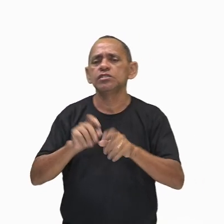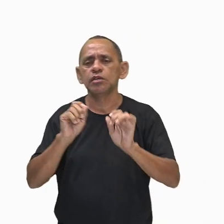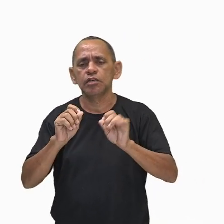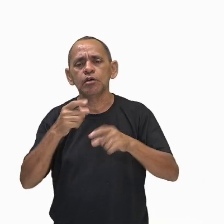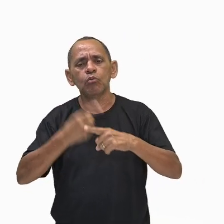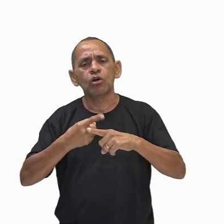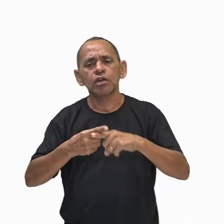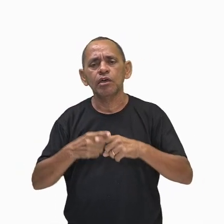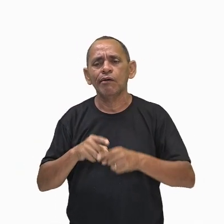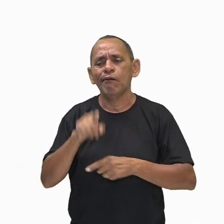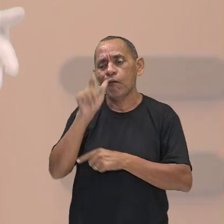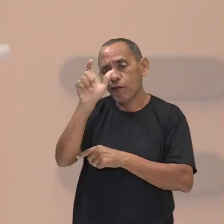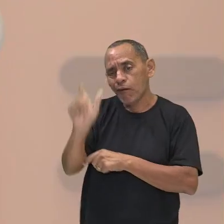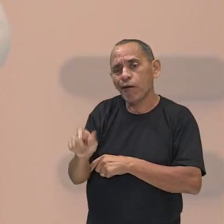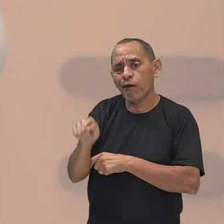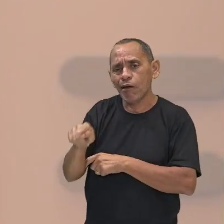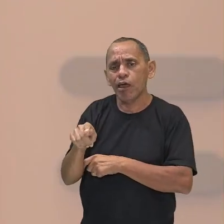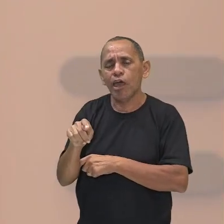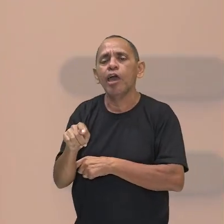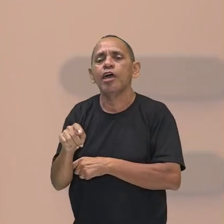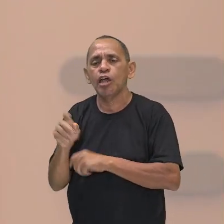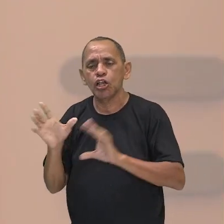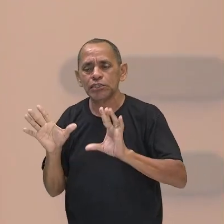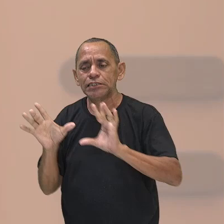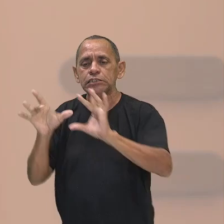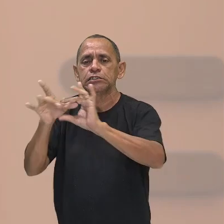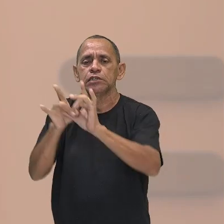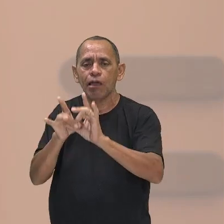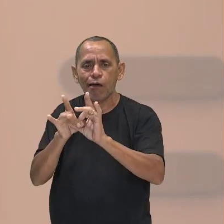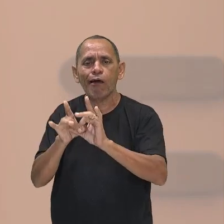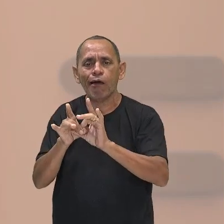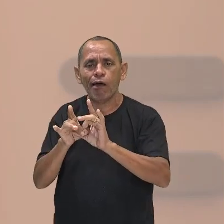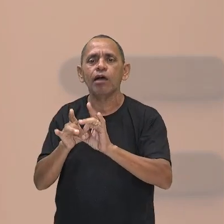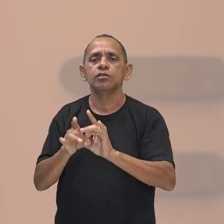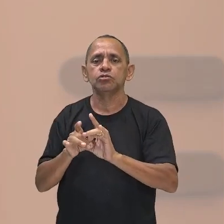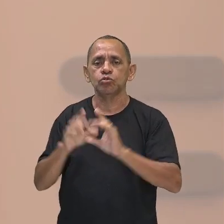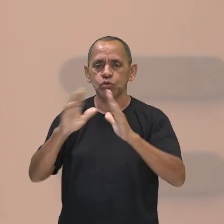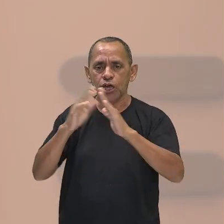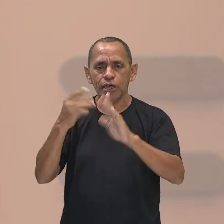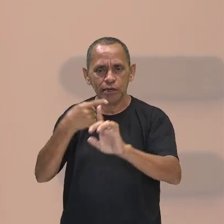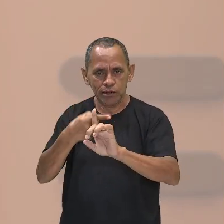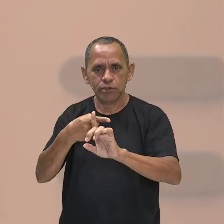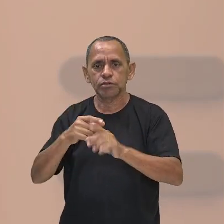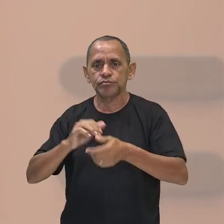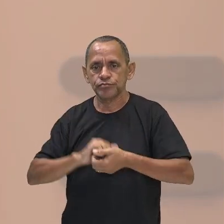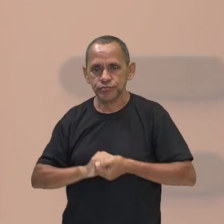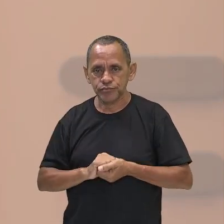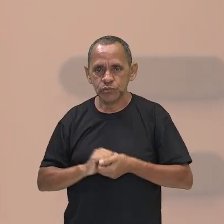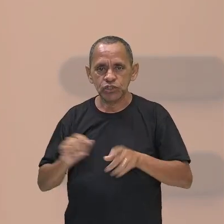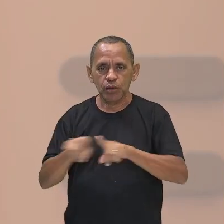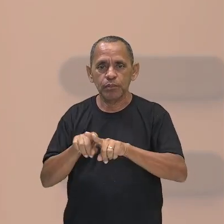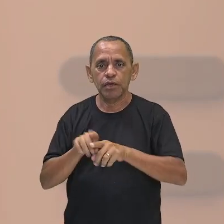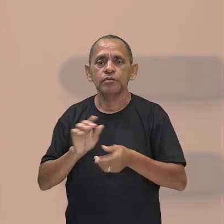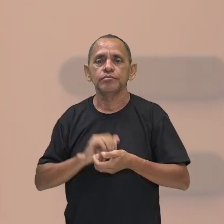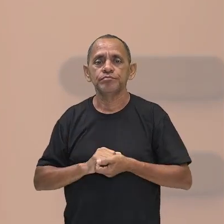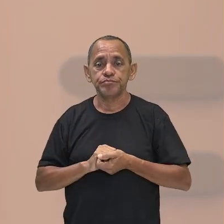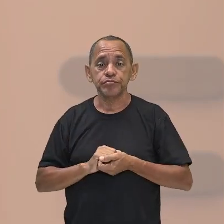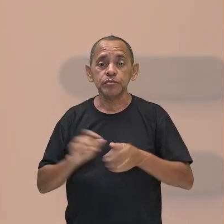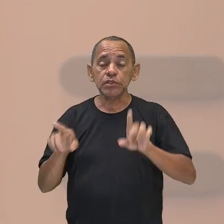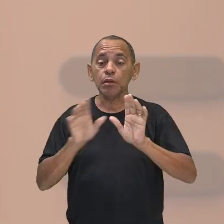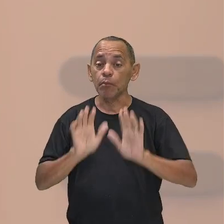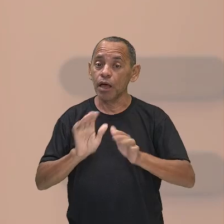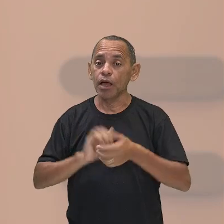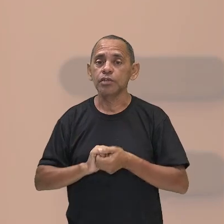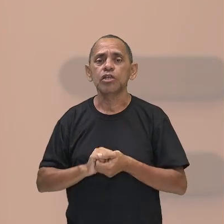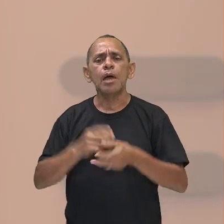um homem, então, ligado à igreja, né, ele era um frei ligado à igreja. Então, teoricamente, a gente vai ver,